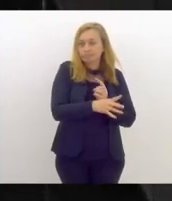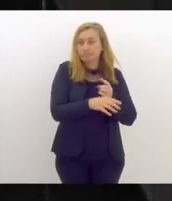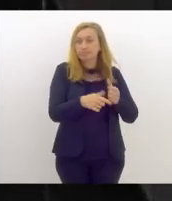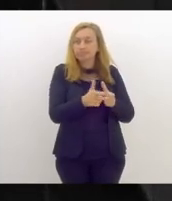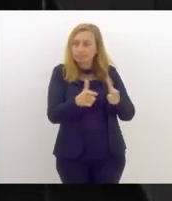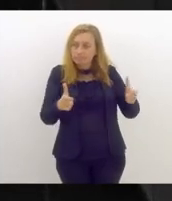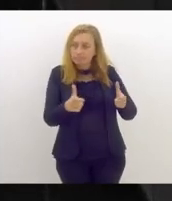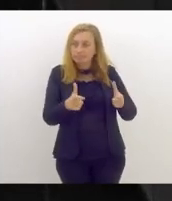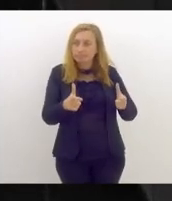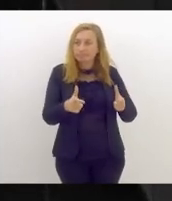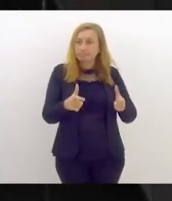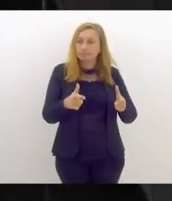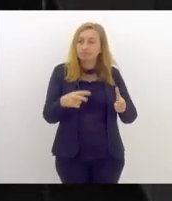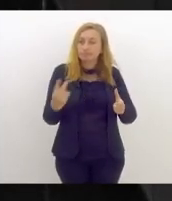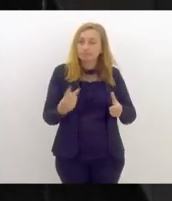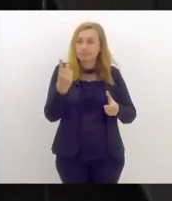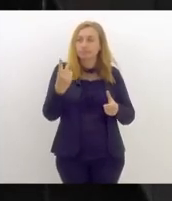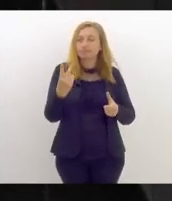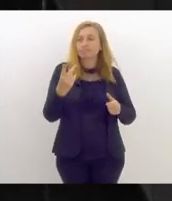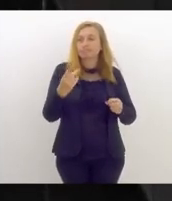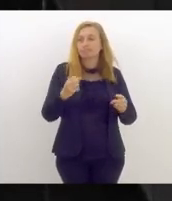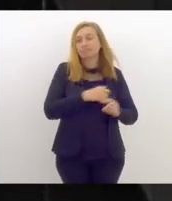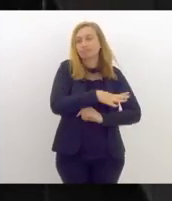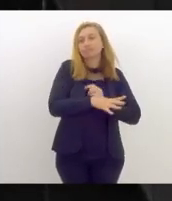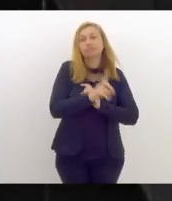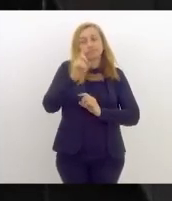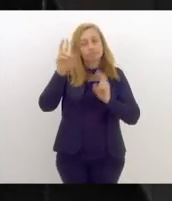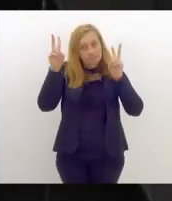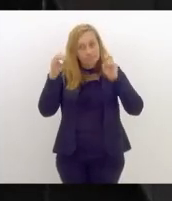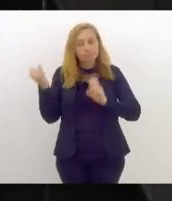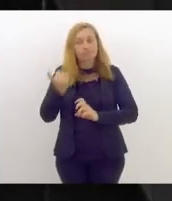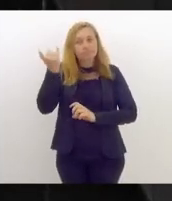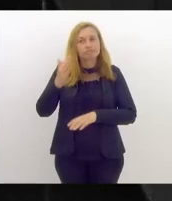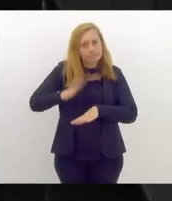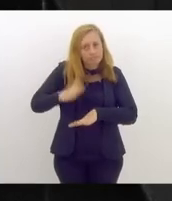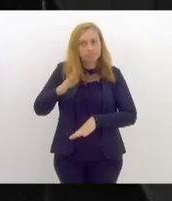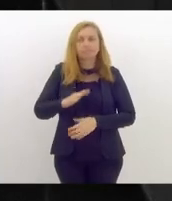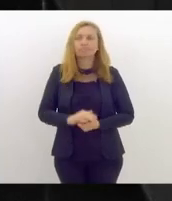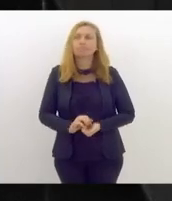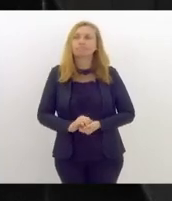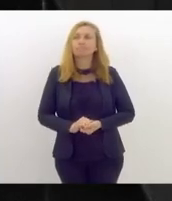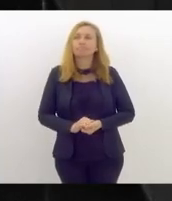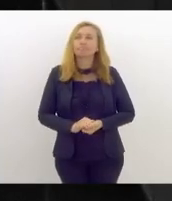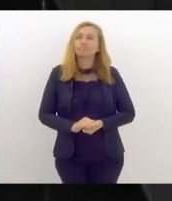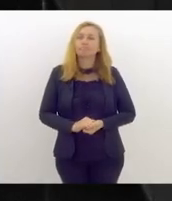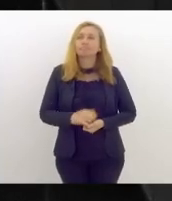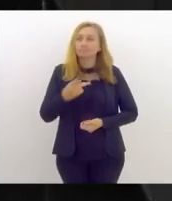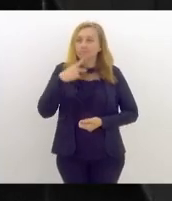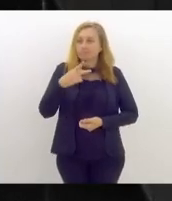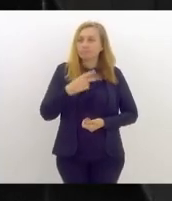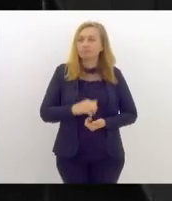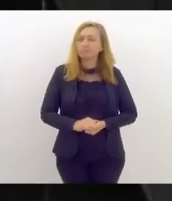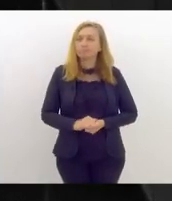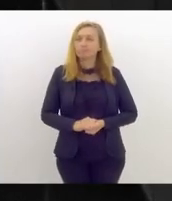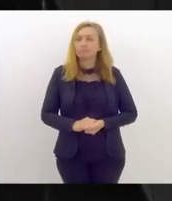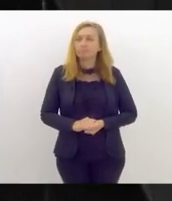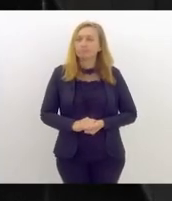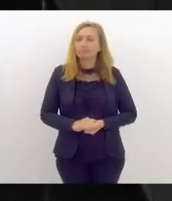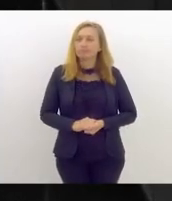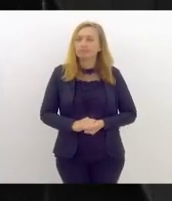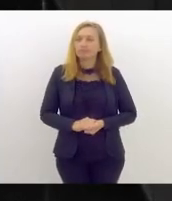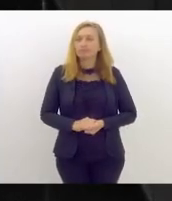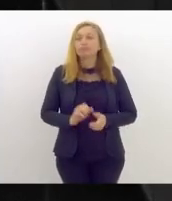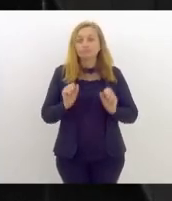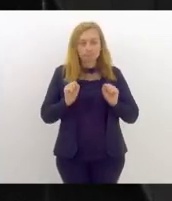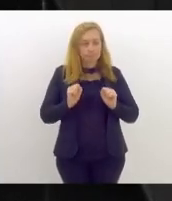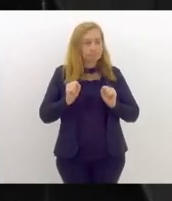grandes prioridades nacionalidade me parece um tema muito importante e mais e mais eu arrisco dizer mas a